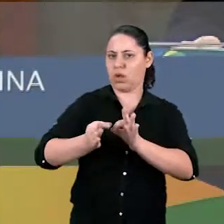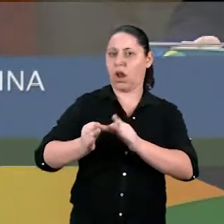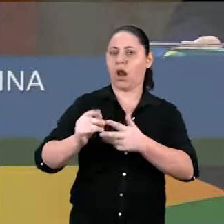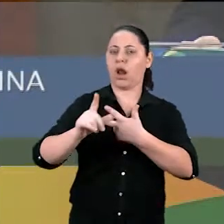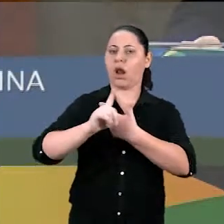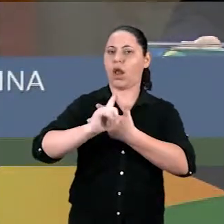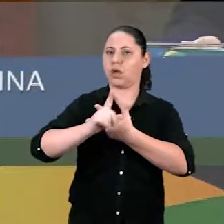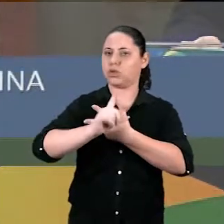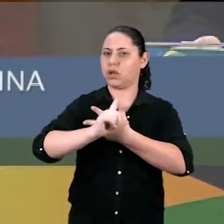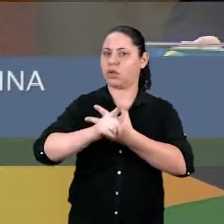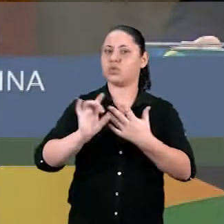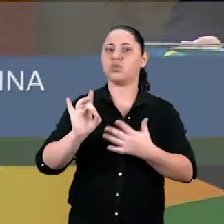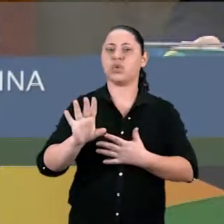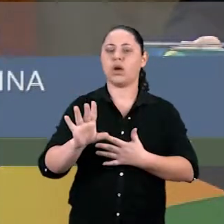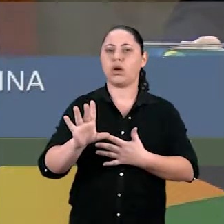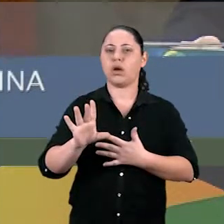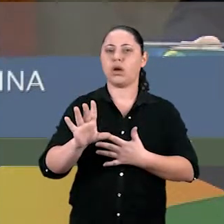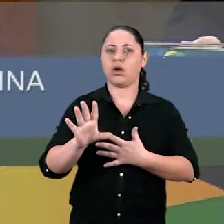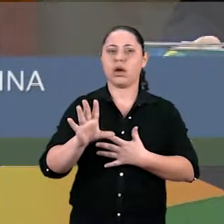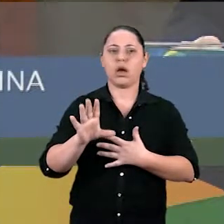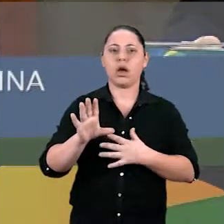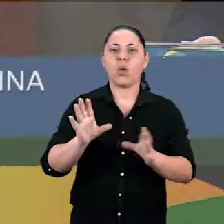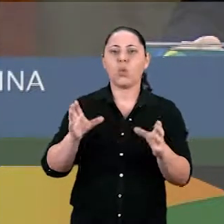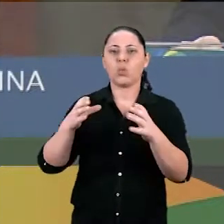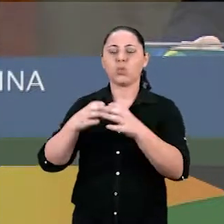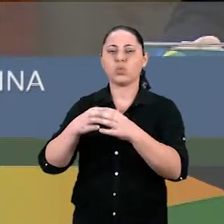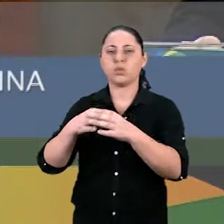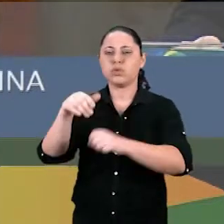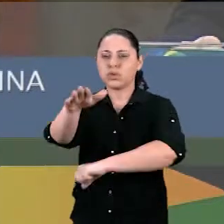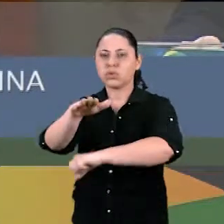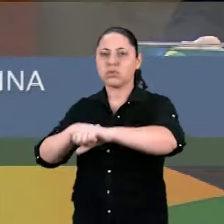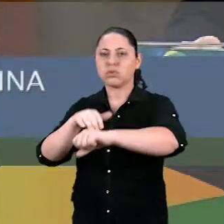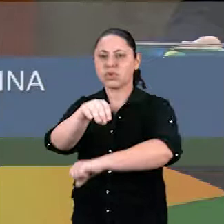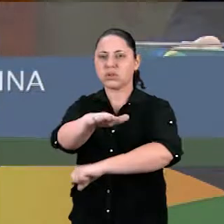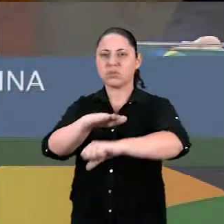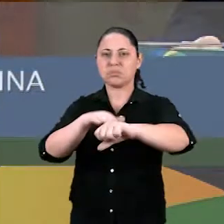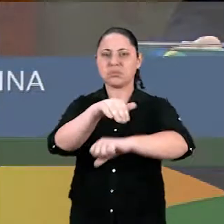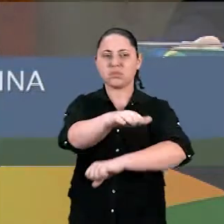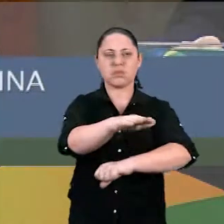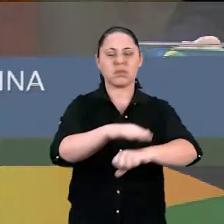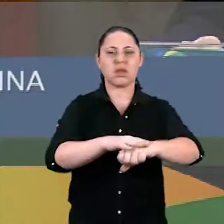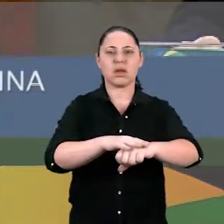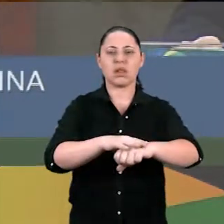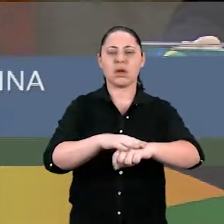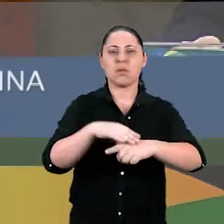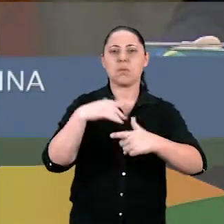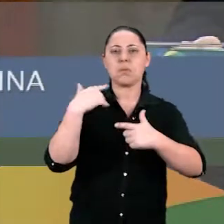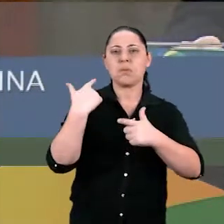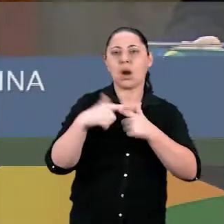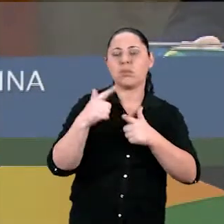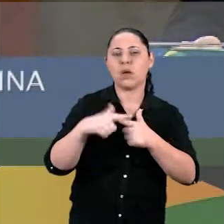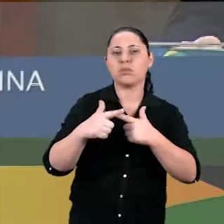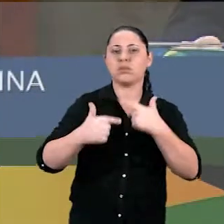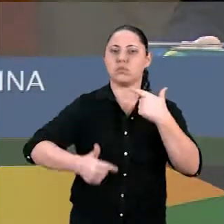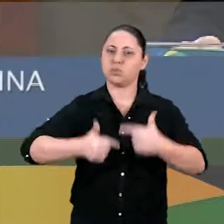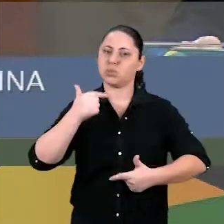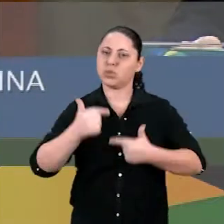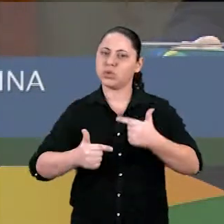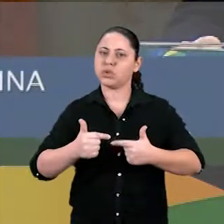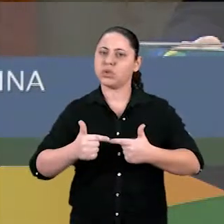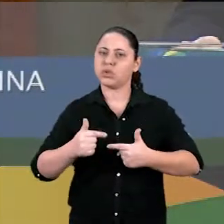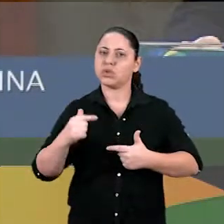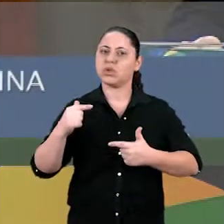foram chamadas a decidir uma sequência de questões sociais sensíveis, de questões